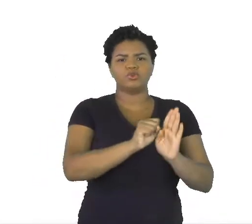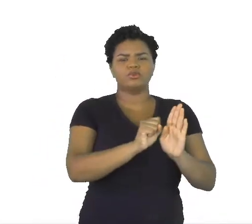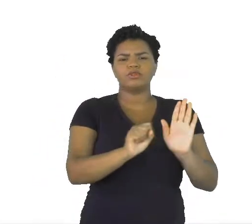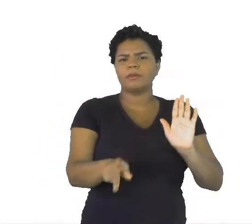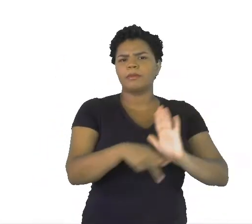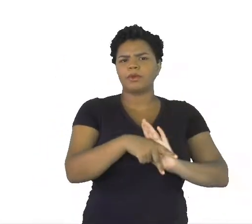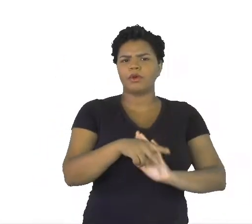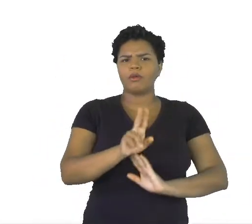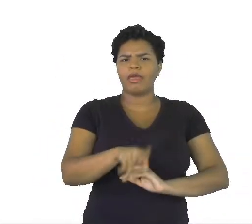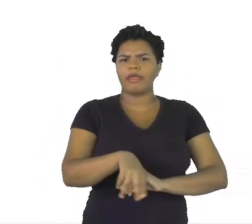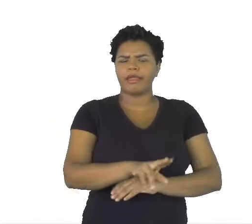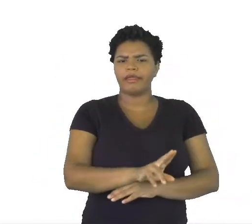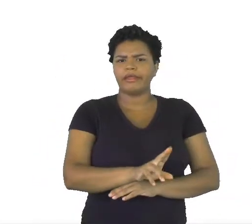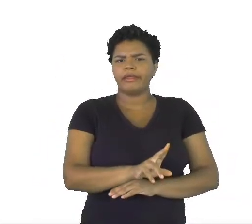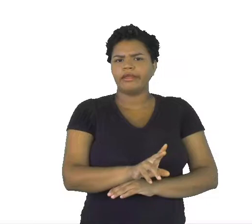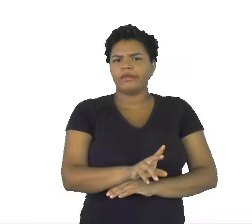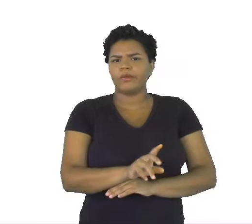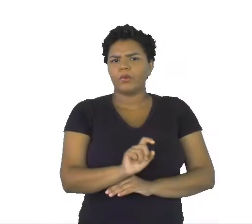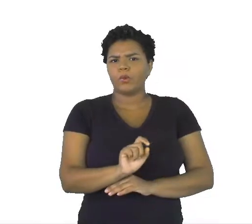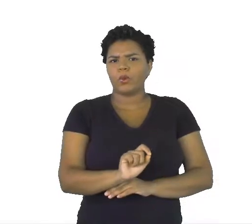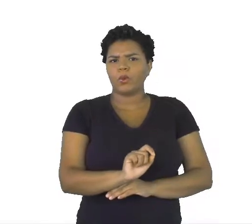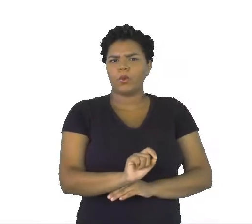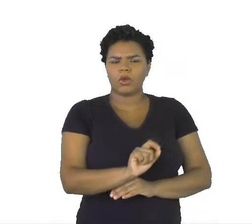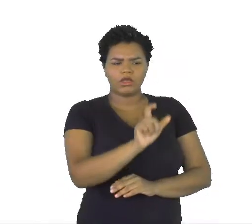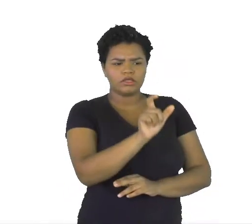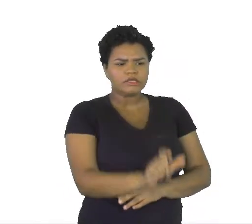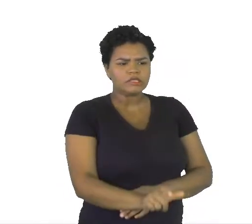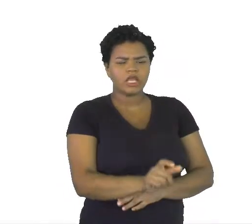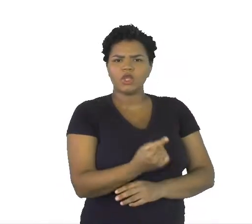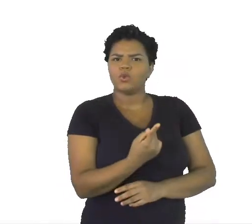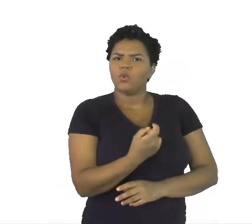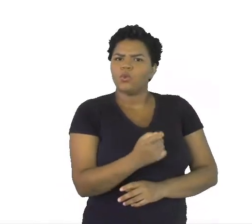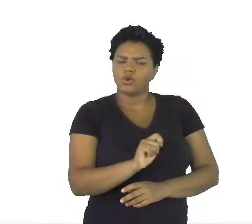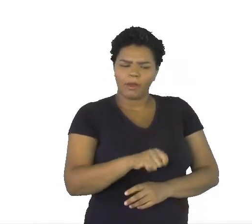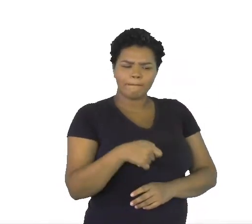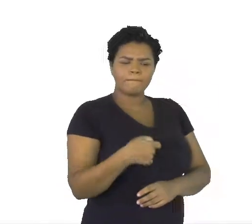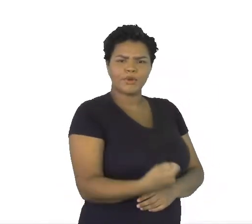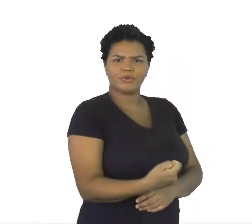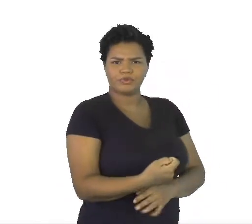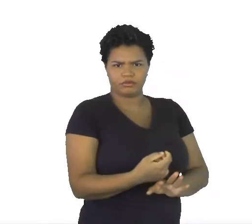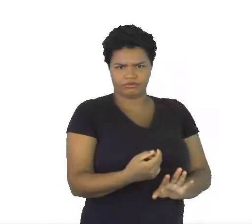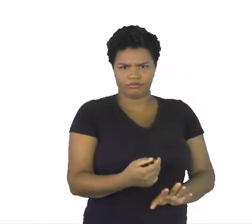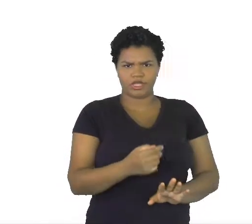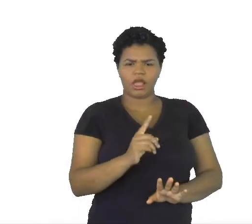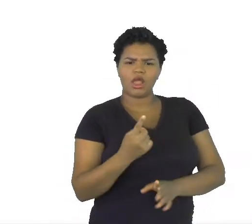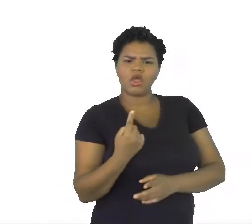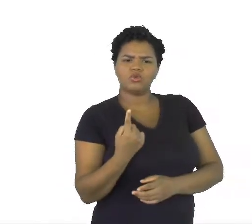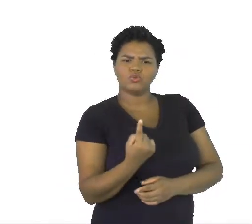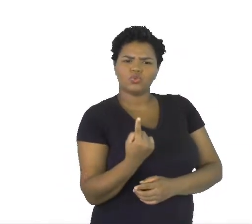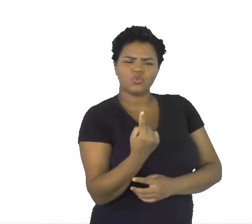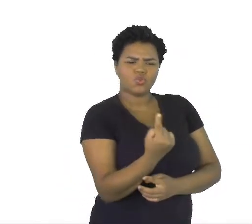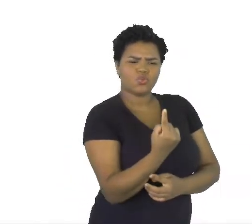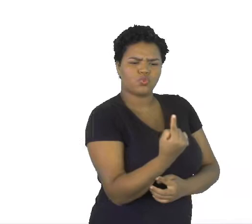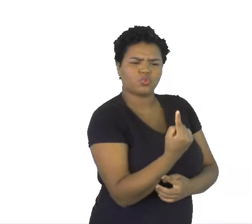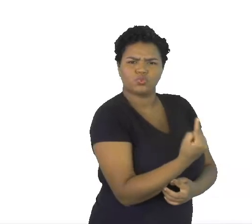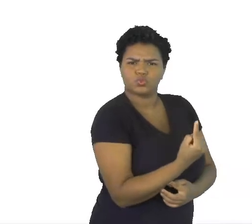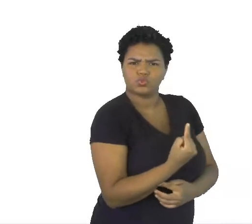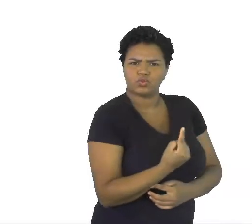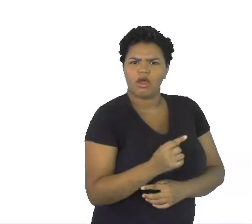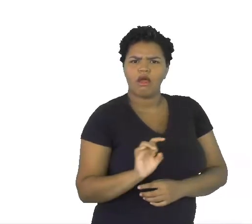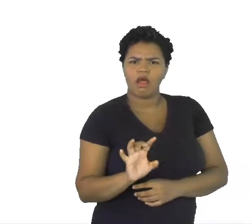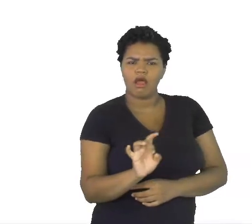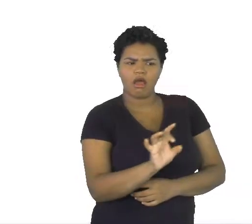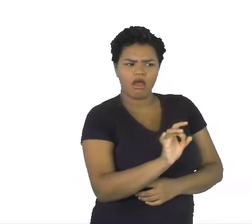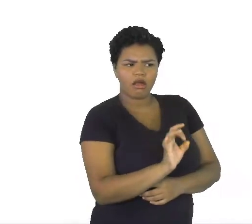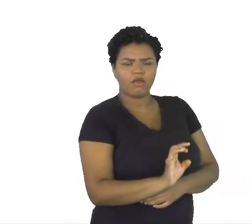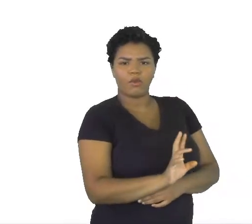aquele que designa um ser específico, ou seja, individualiza. Aí ela colocou até